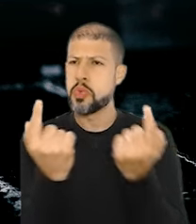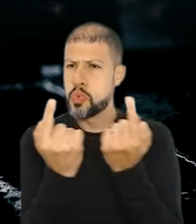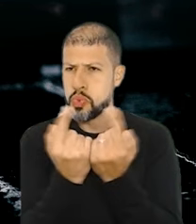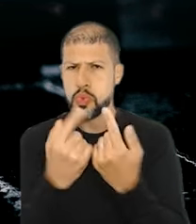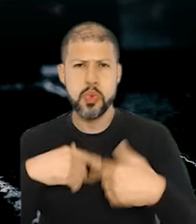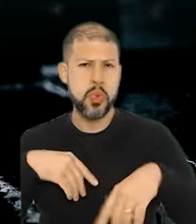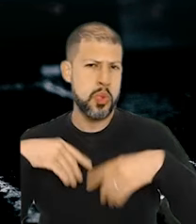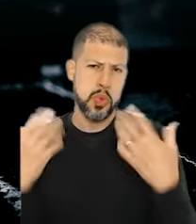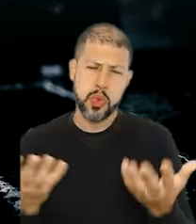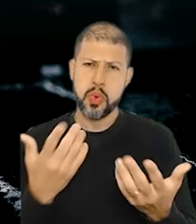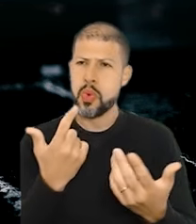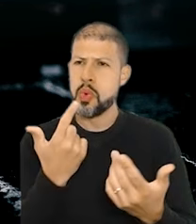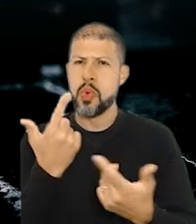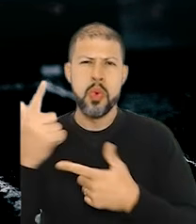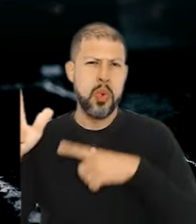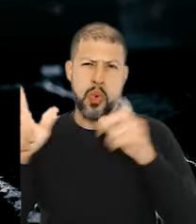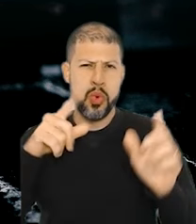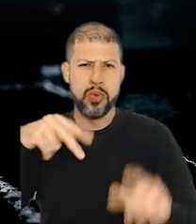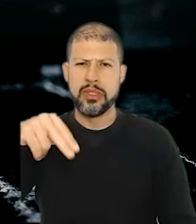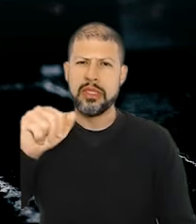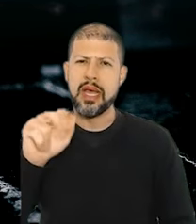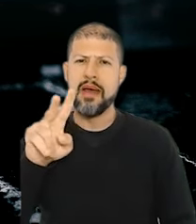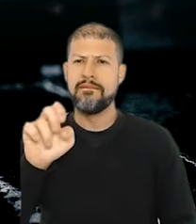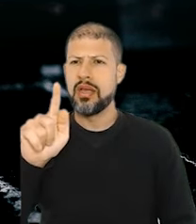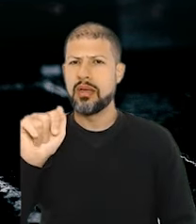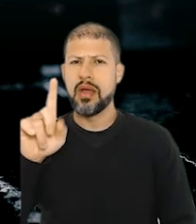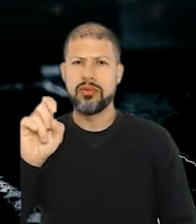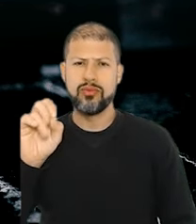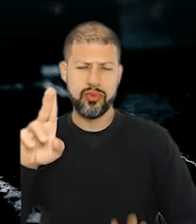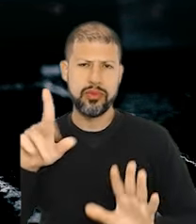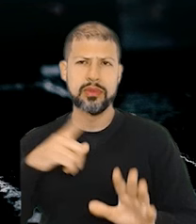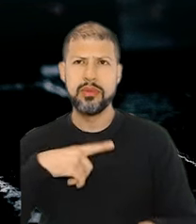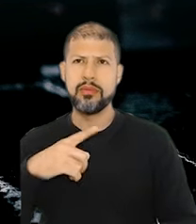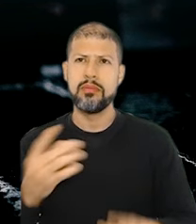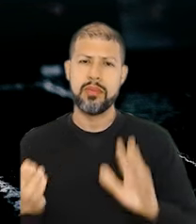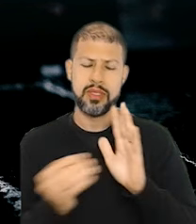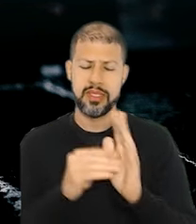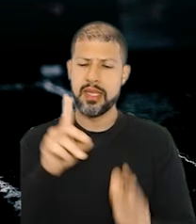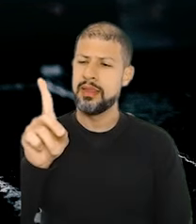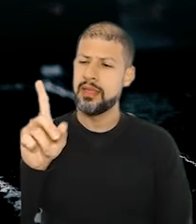ou qualquer navegador que você use você pode digitar